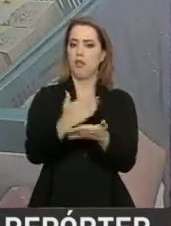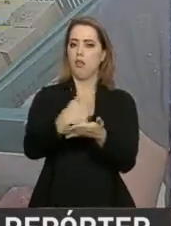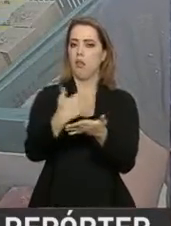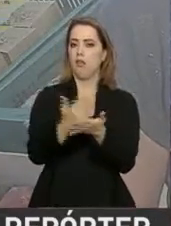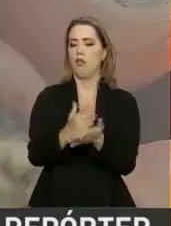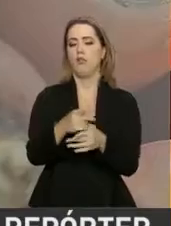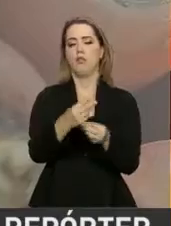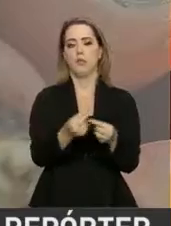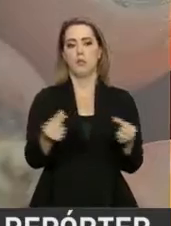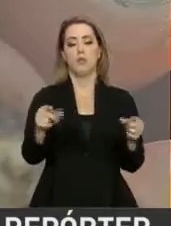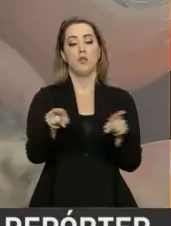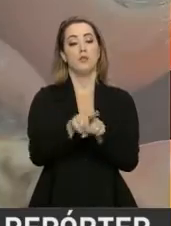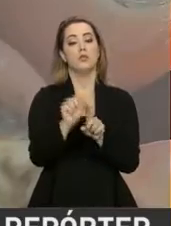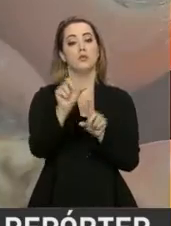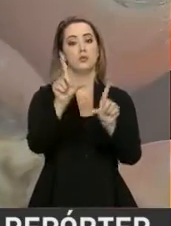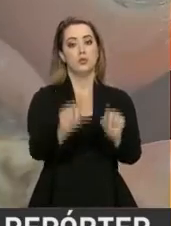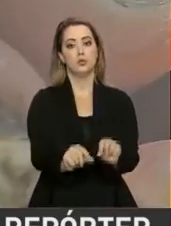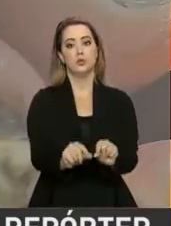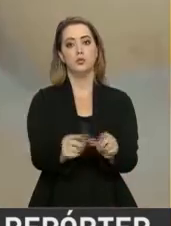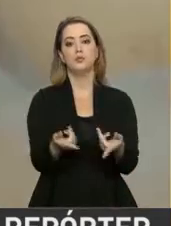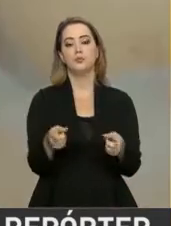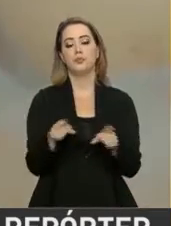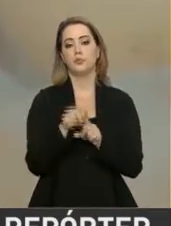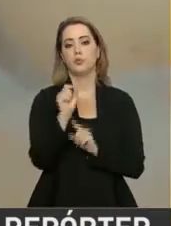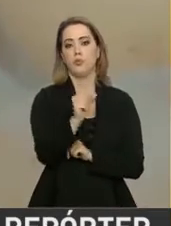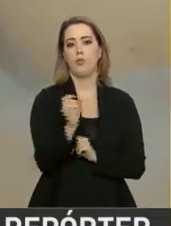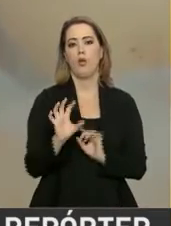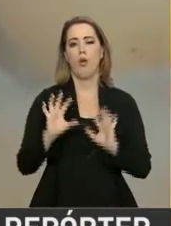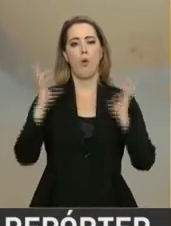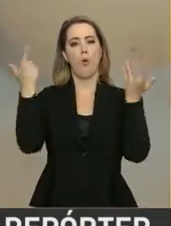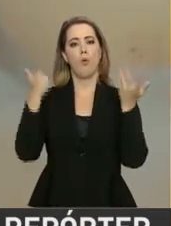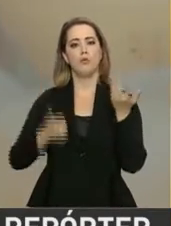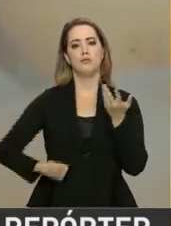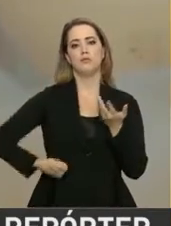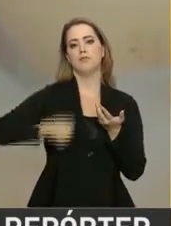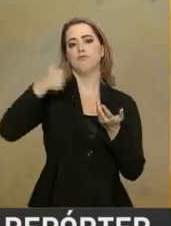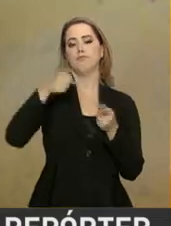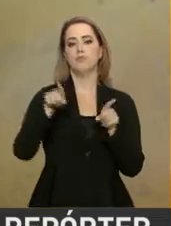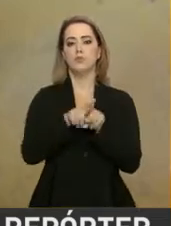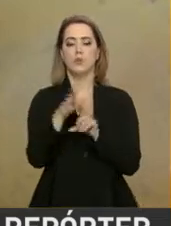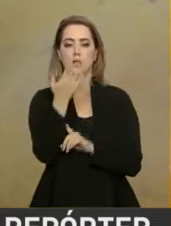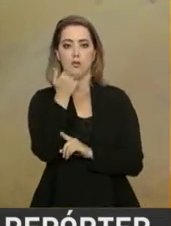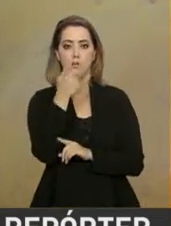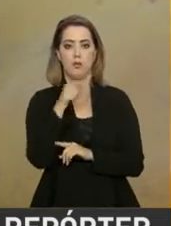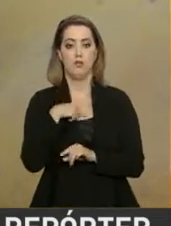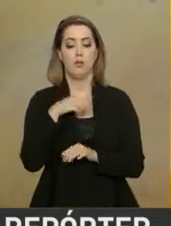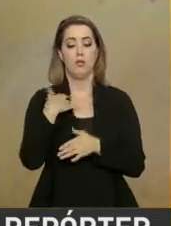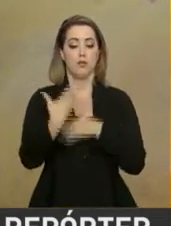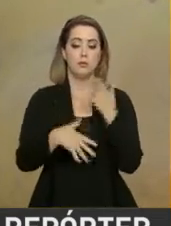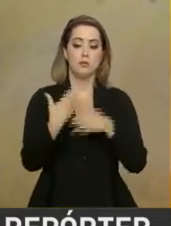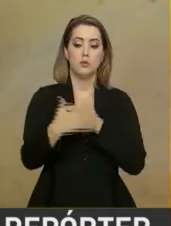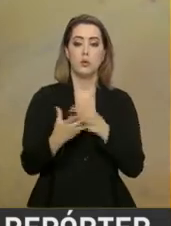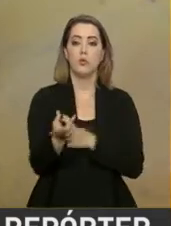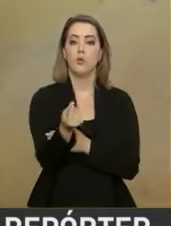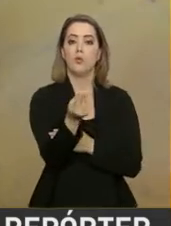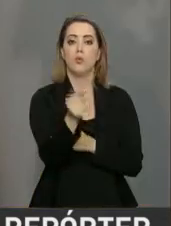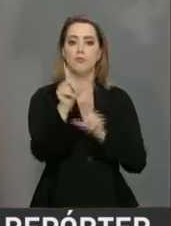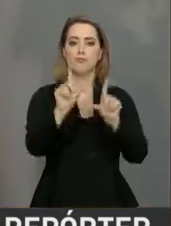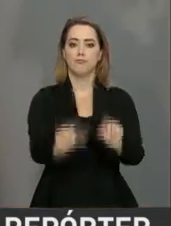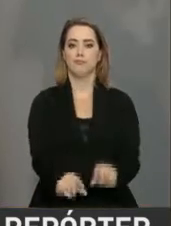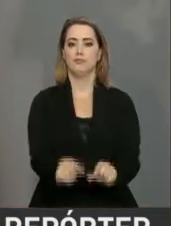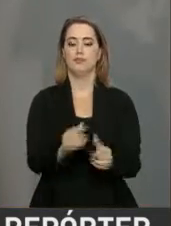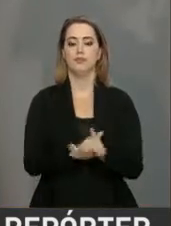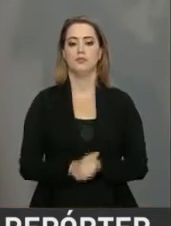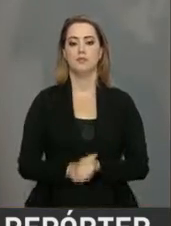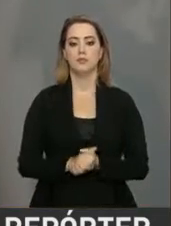nos preços. O clima é o principal responsável pela melhora nos custos desses alimentos e a tendência é que os preços continuem caindo. A